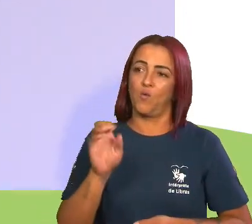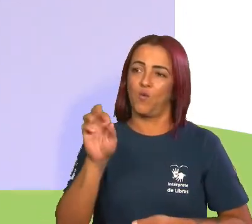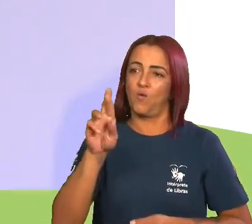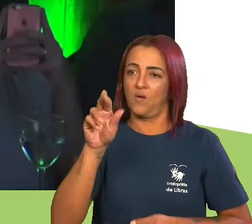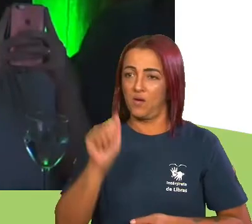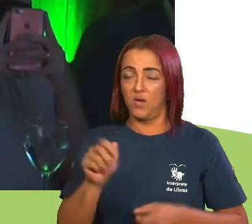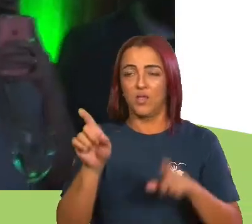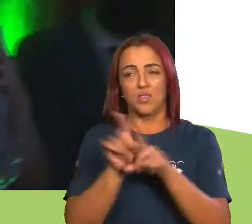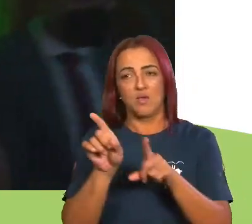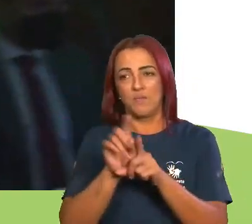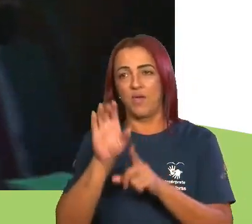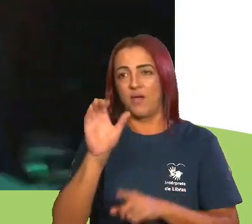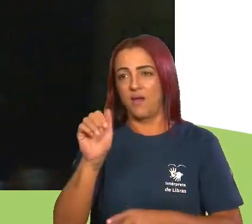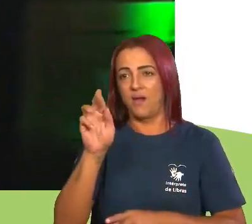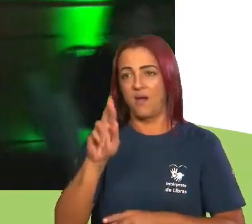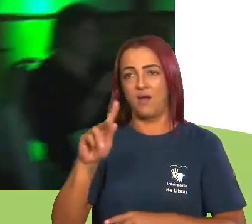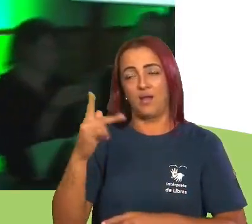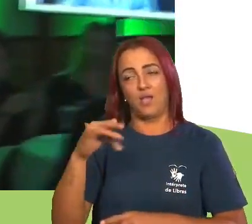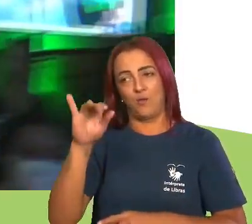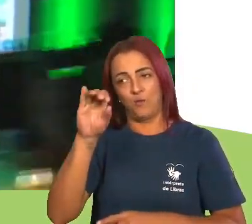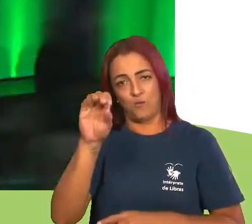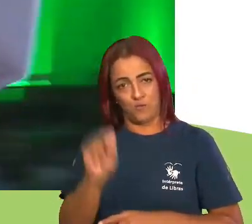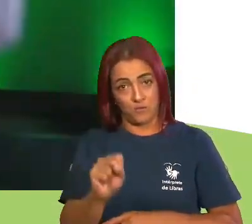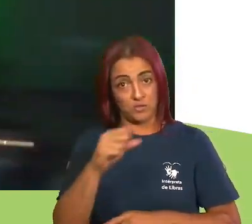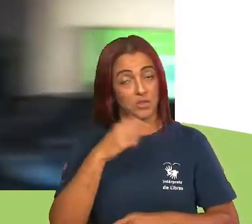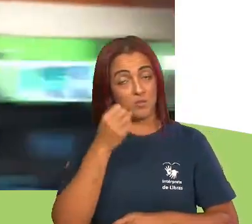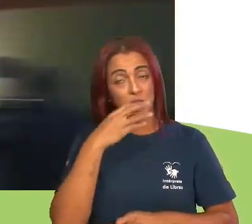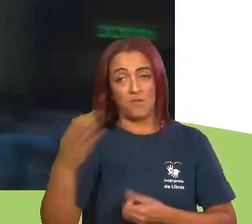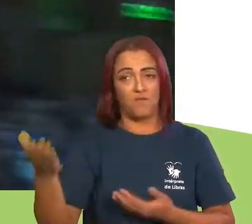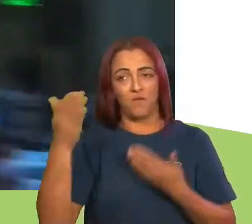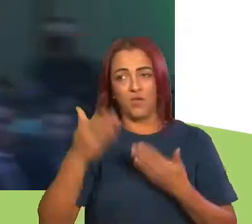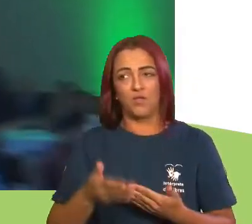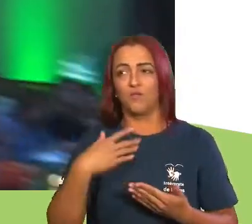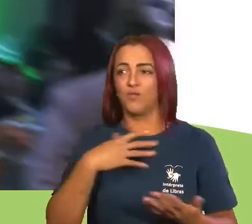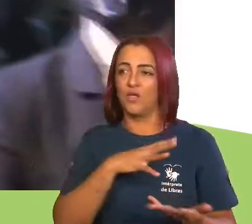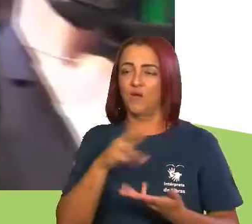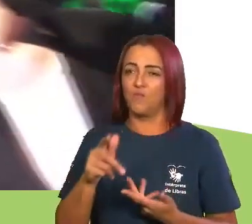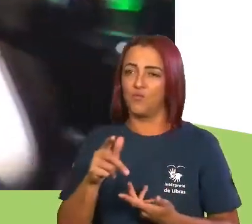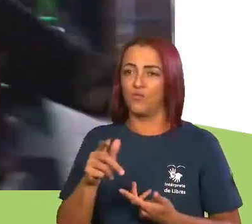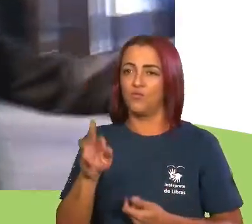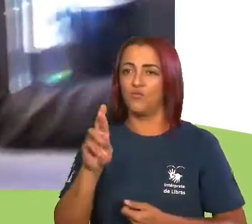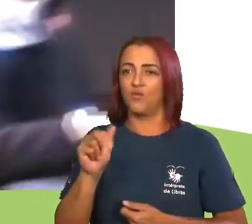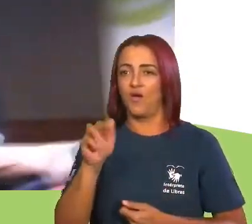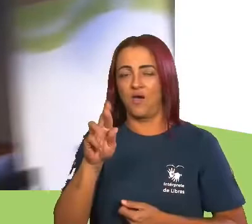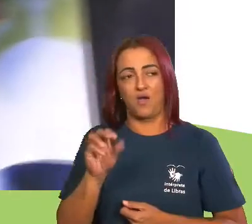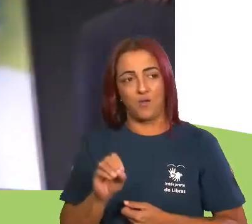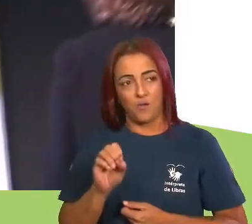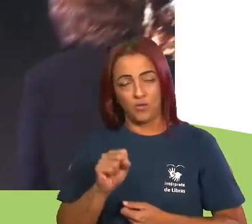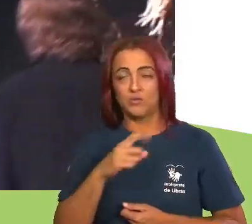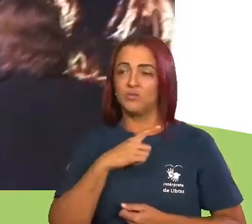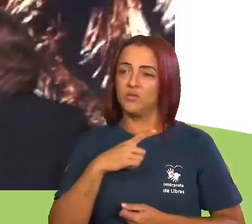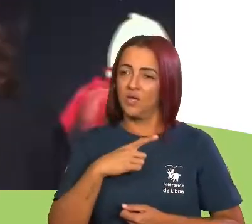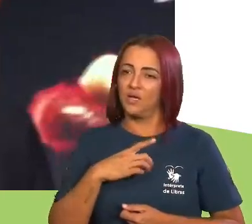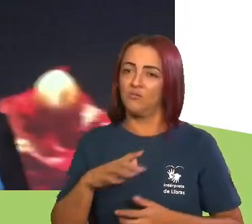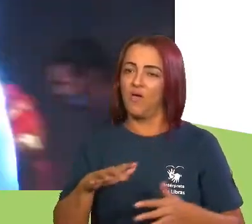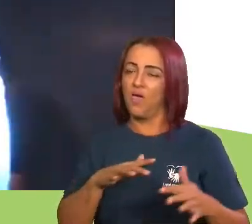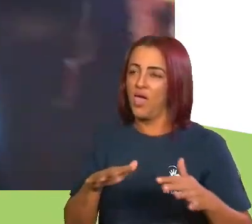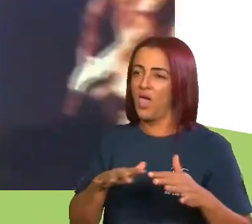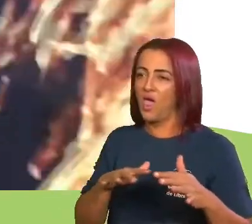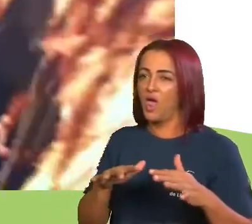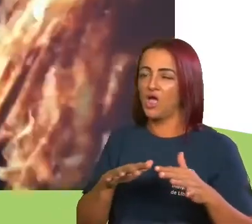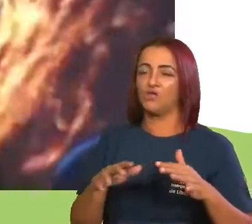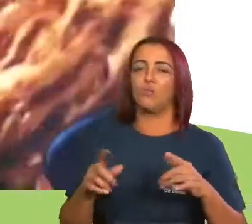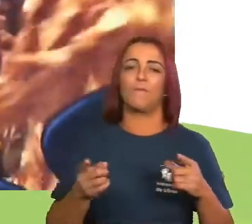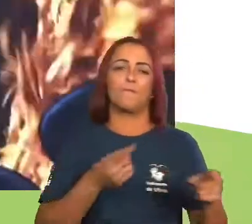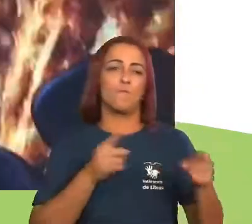Carlinhos Brown, que está vindo. Seja muito bem-vindo. Mais uma vez, seja bem-vindo ao mundo dos raros, com o seu ritmo, com a sua música, com a